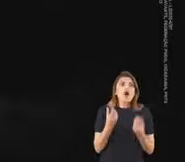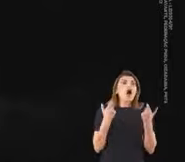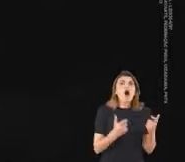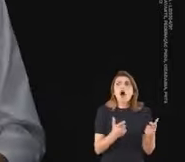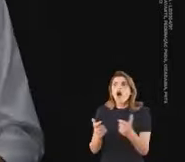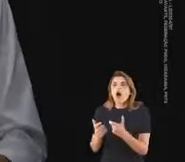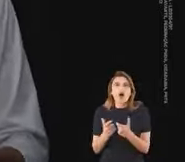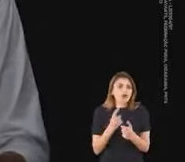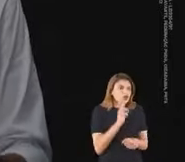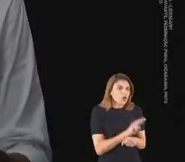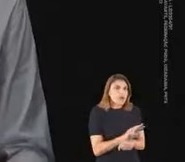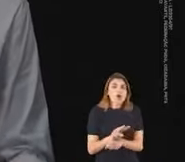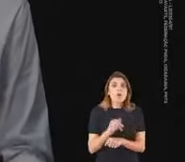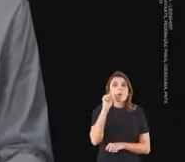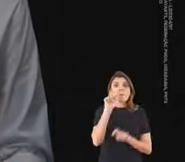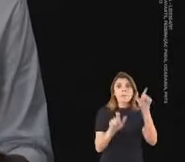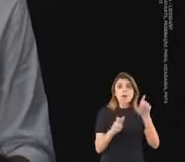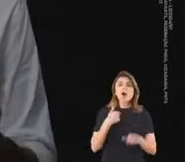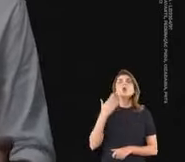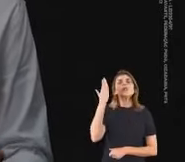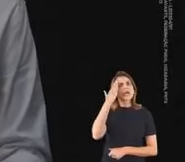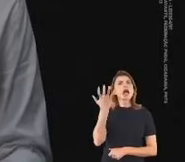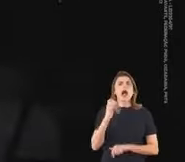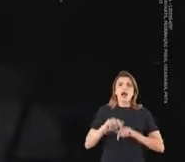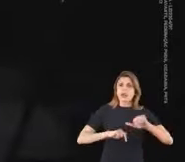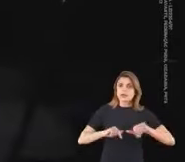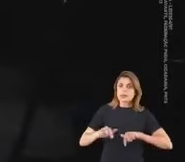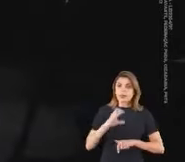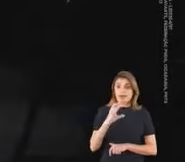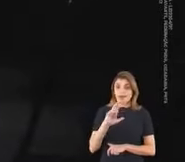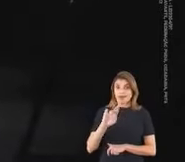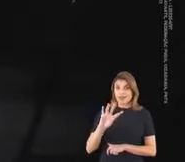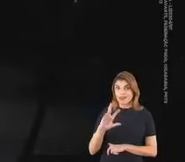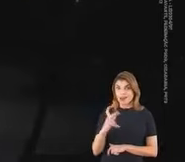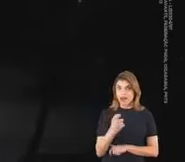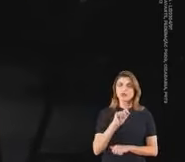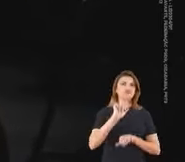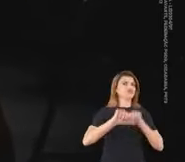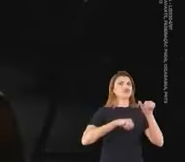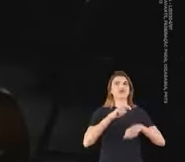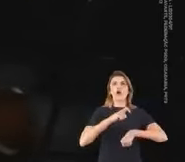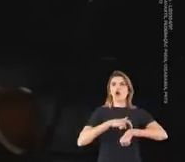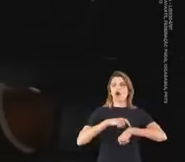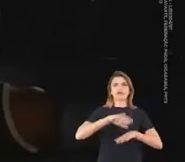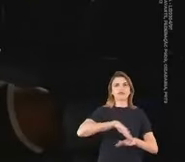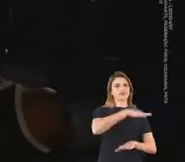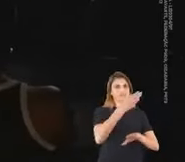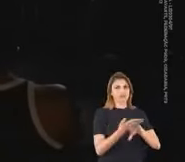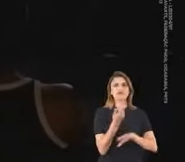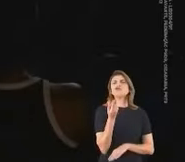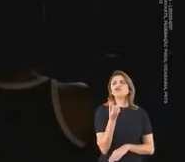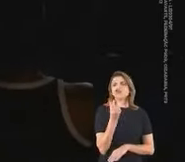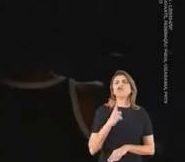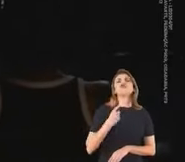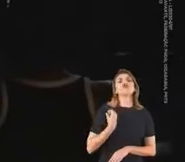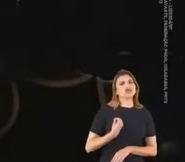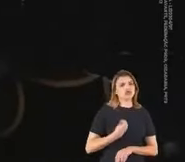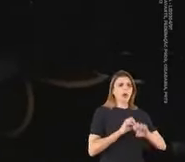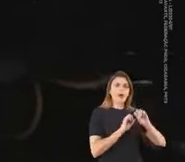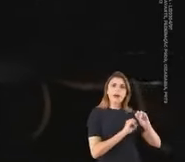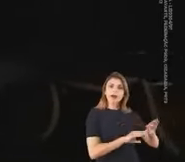os seus filhos. Nós temos muitas mulheres que querem trabalhar. Eu vou pegar as creches, vou transformar em tempo integral. Dinheiro tem para